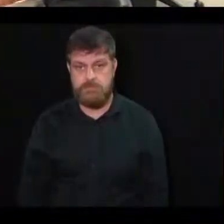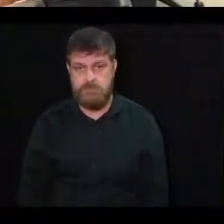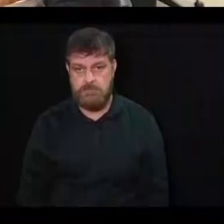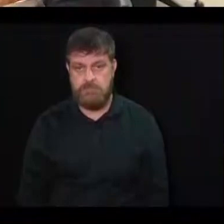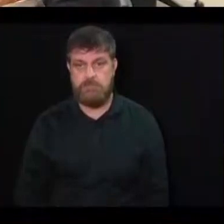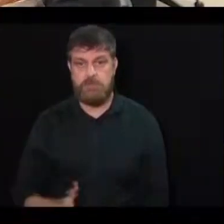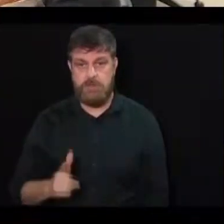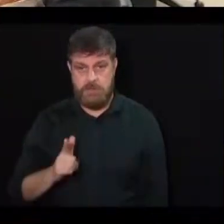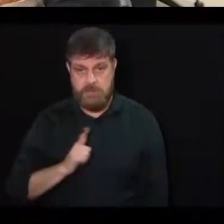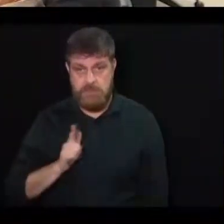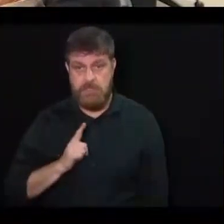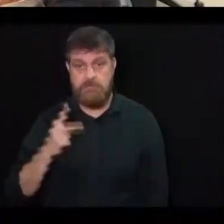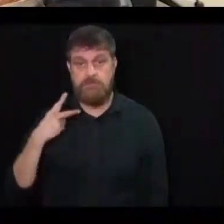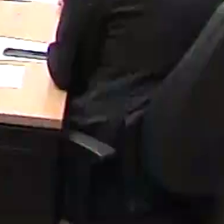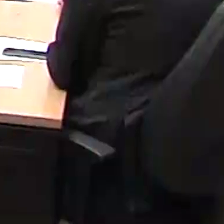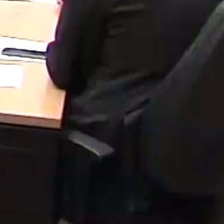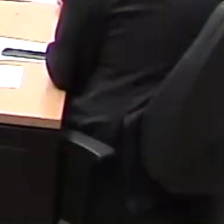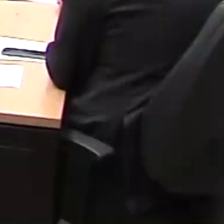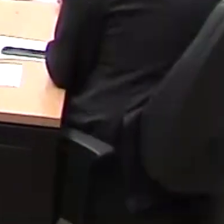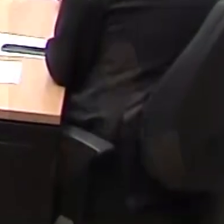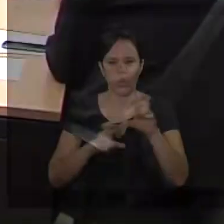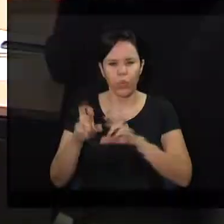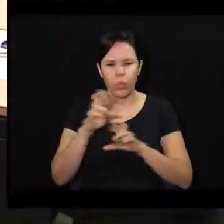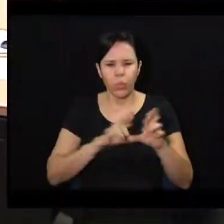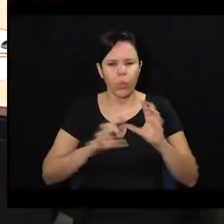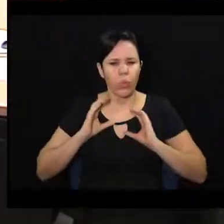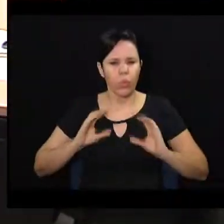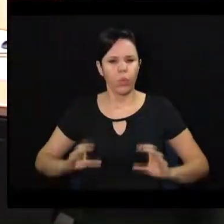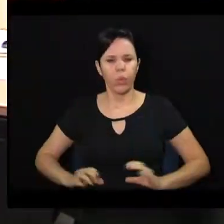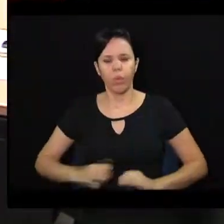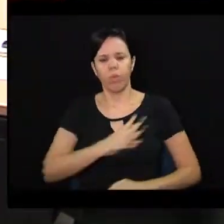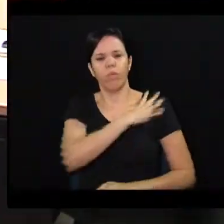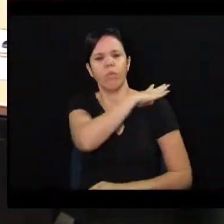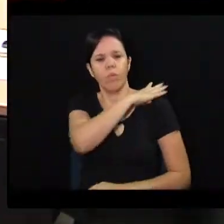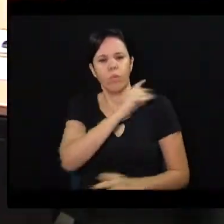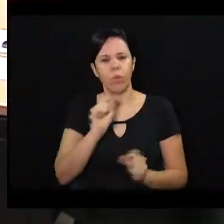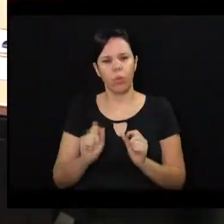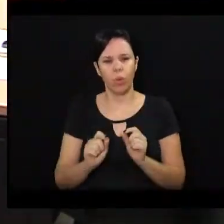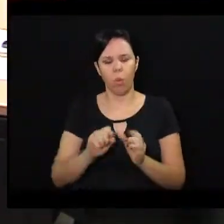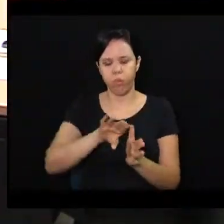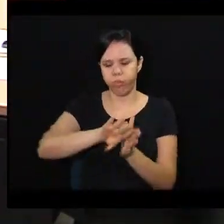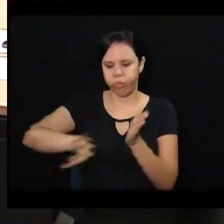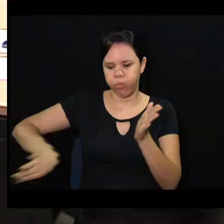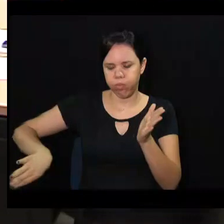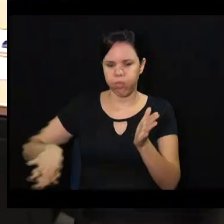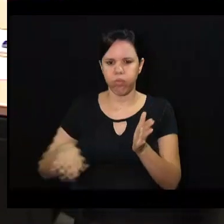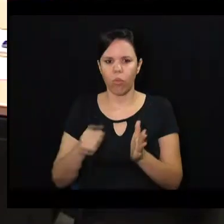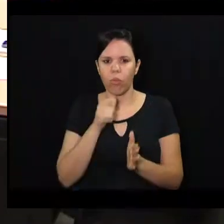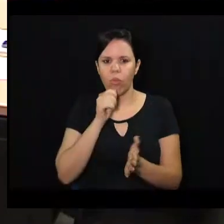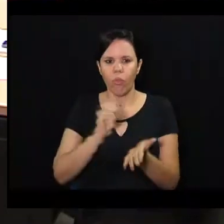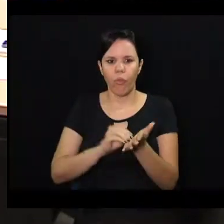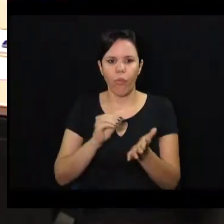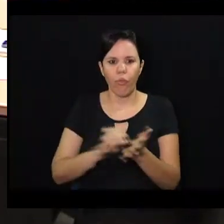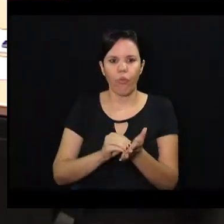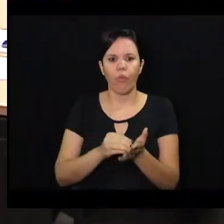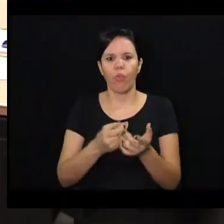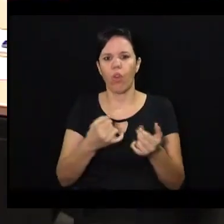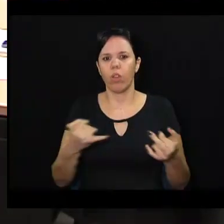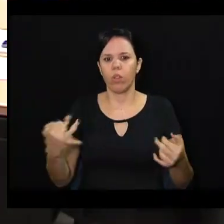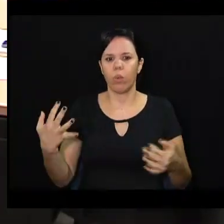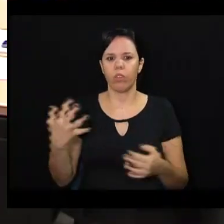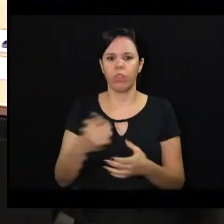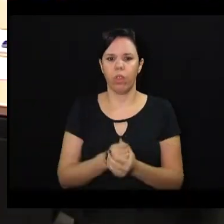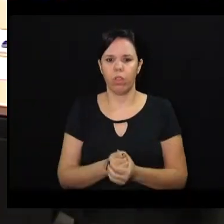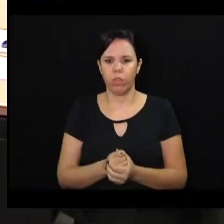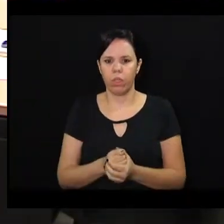de comissão processante para apurar conduta de vereador Tenente Santini é suspensa por falta de quórum. ICP